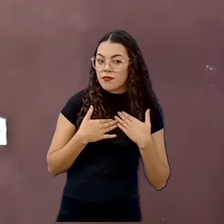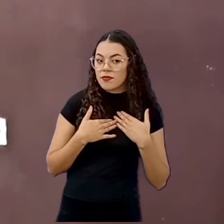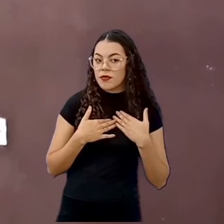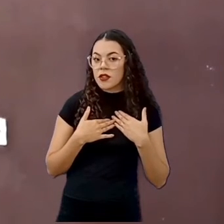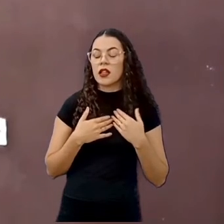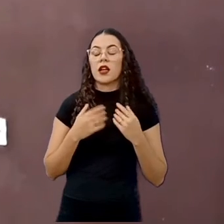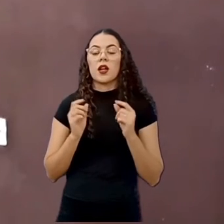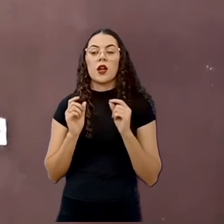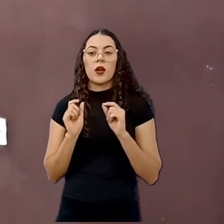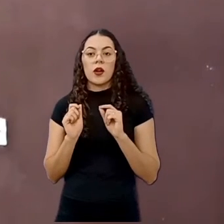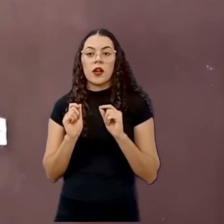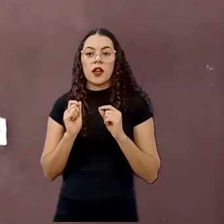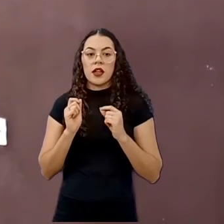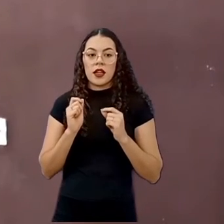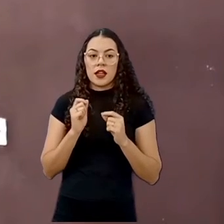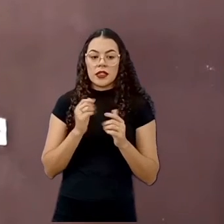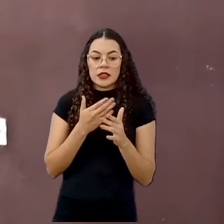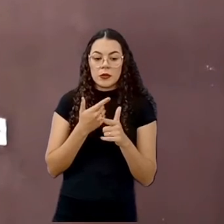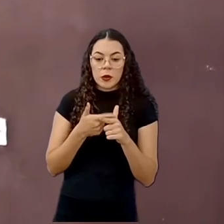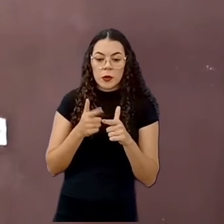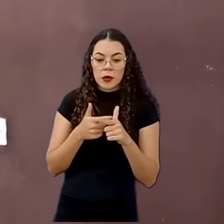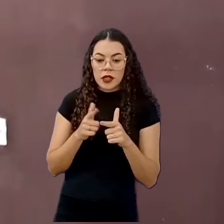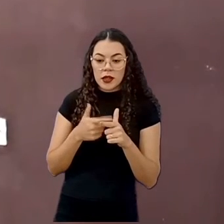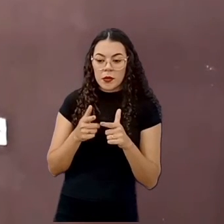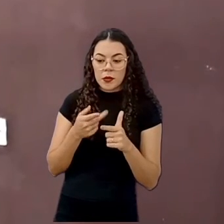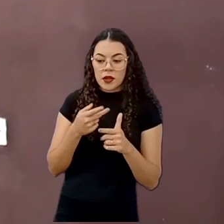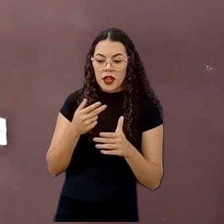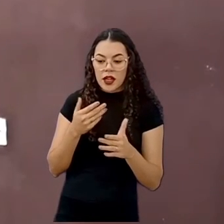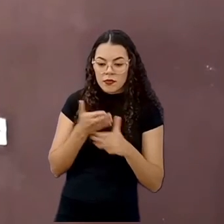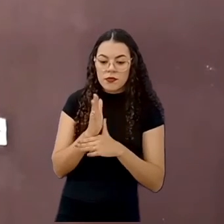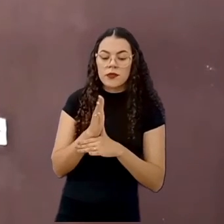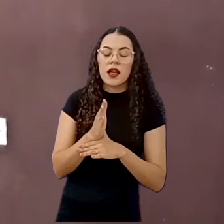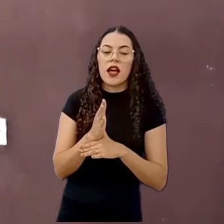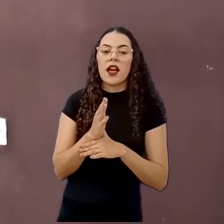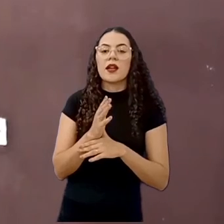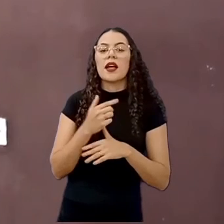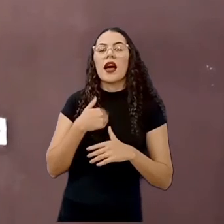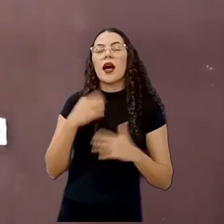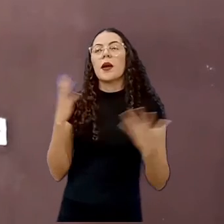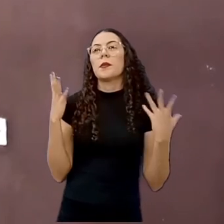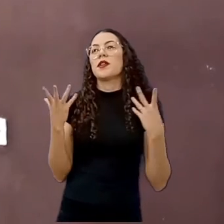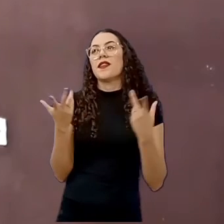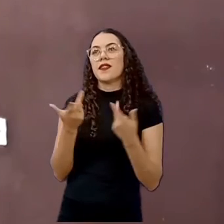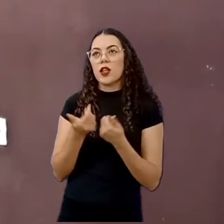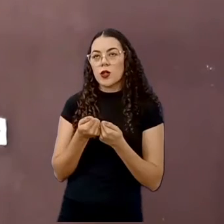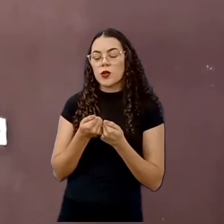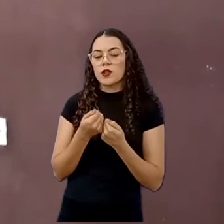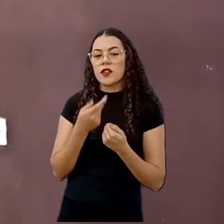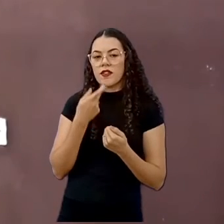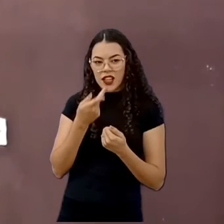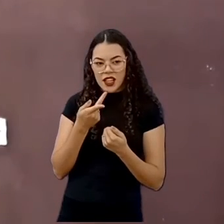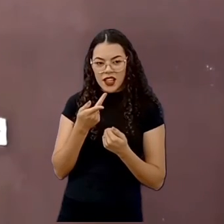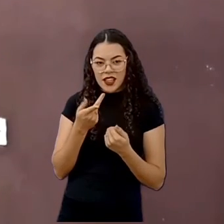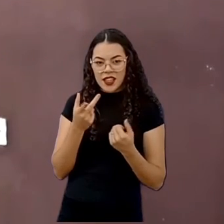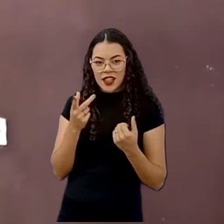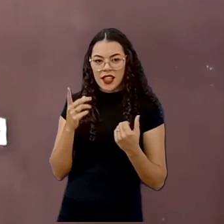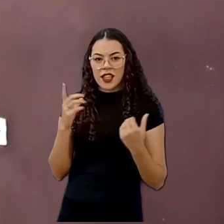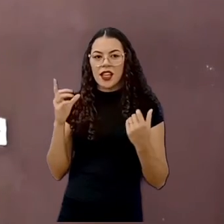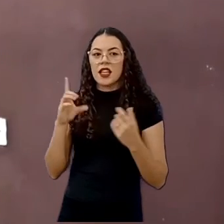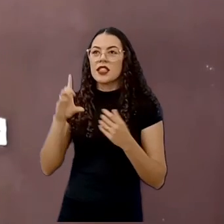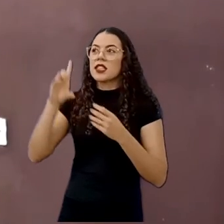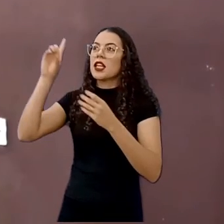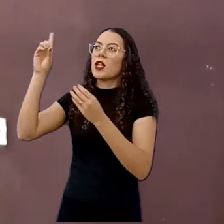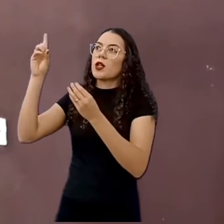Quando você passa por alguma coisa, você diz: que coisa maravilhosa, que coisa boa que Deus colocou na minha